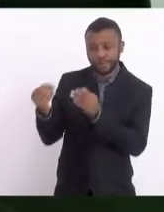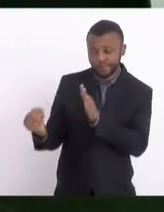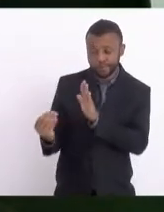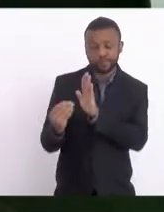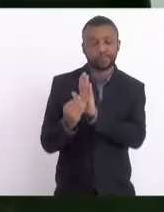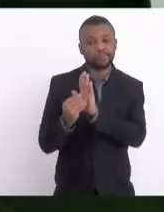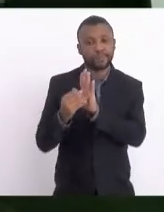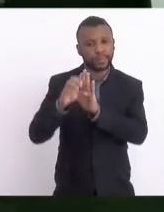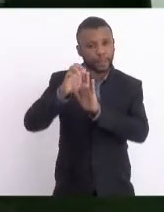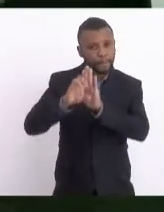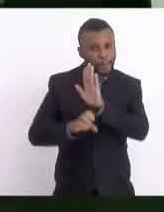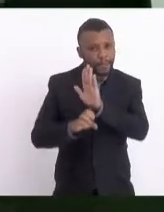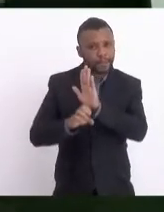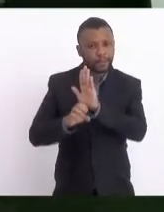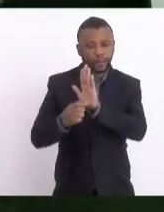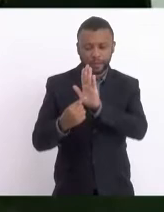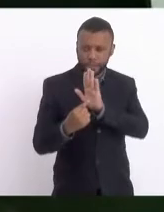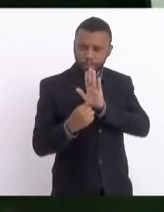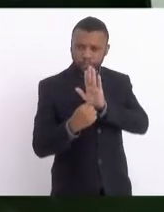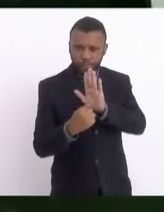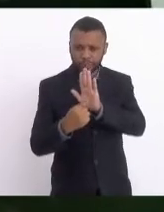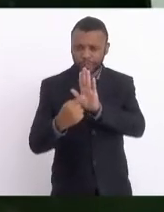2E1,